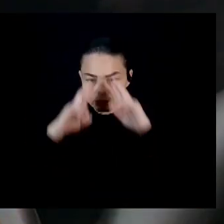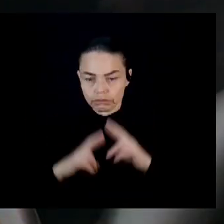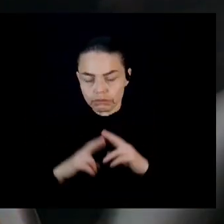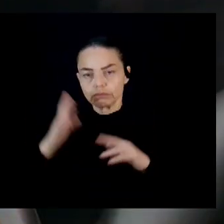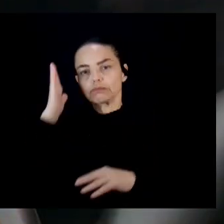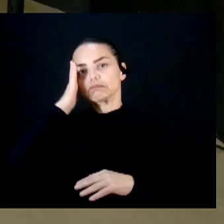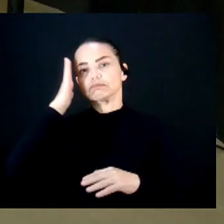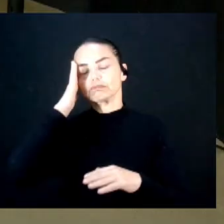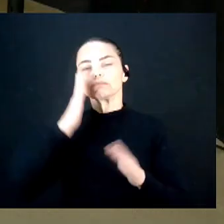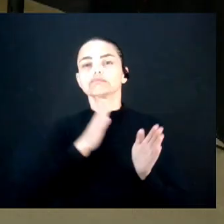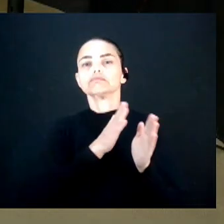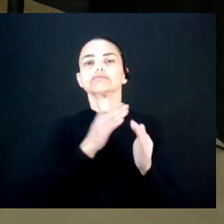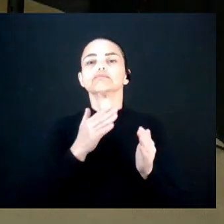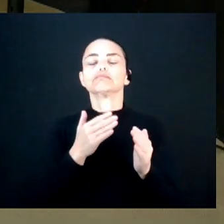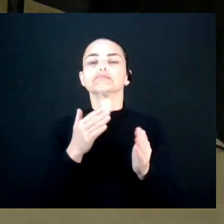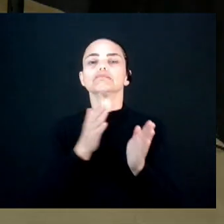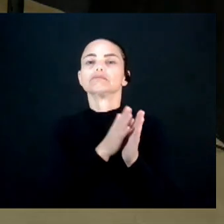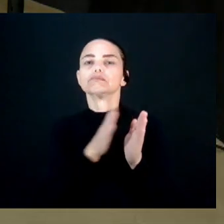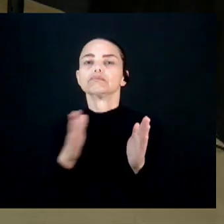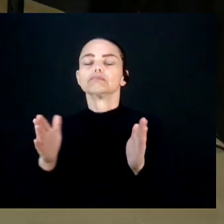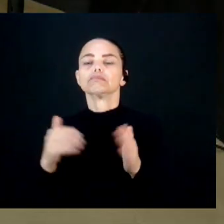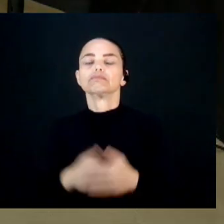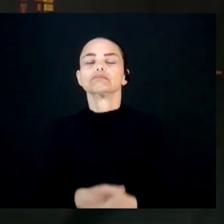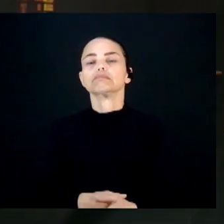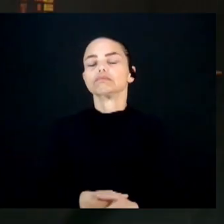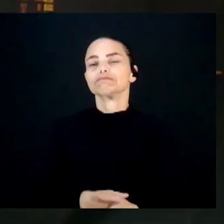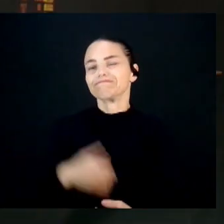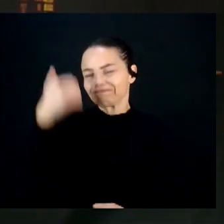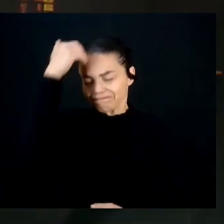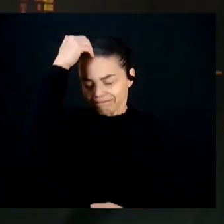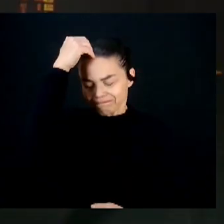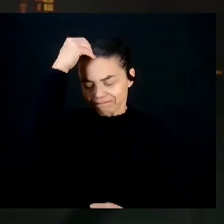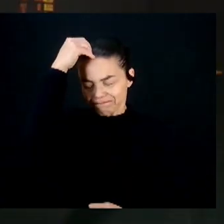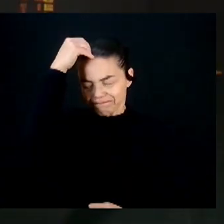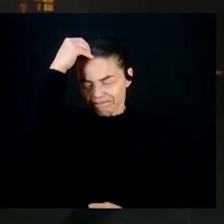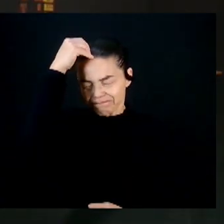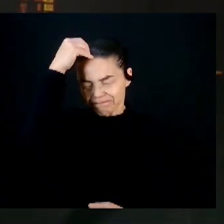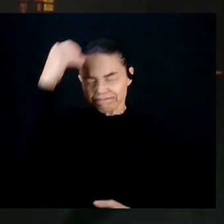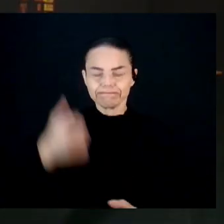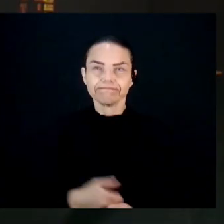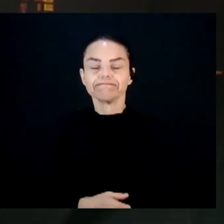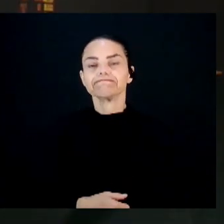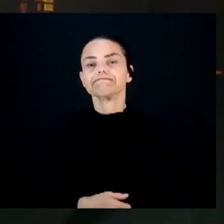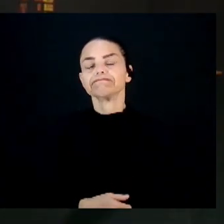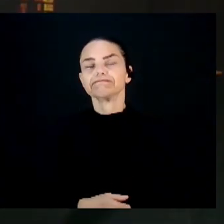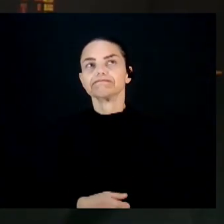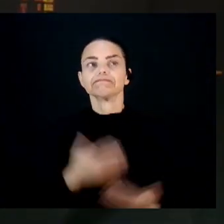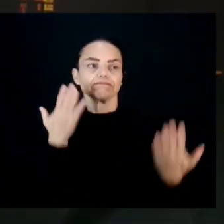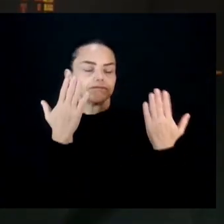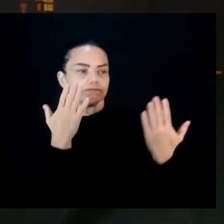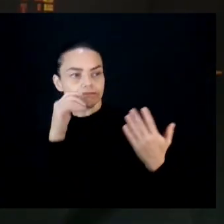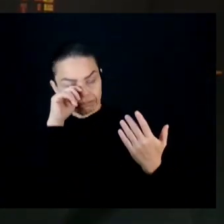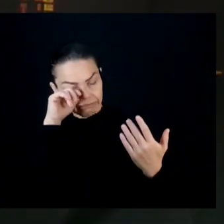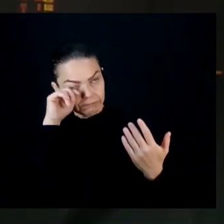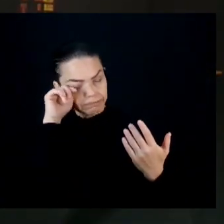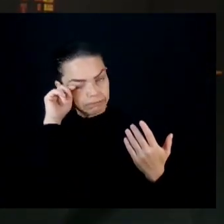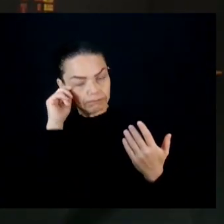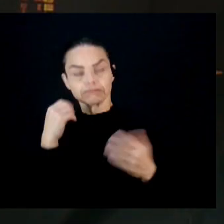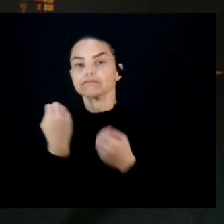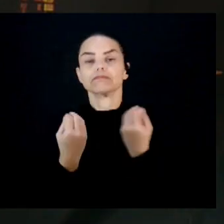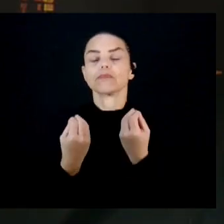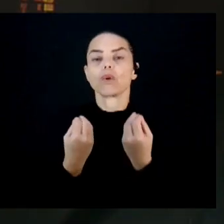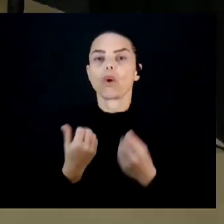vocês. Agora, quando vem a culpa, quando a pessoa se compara ao outro, como lidar com isso?